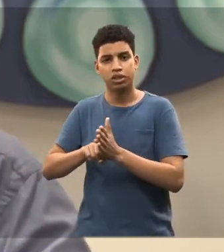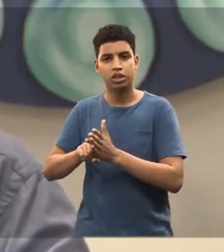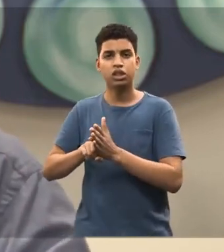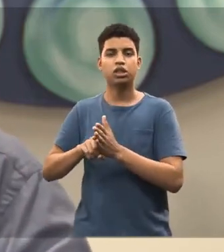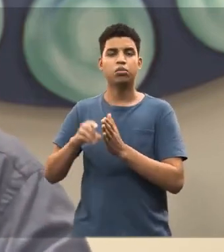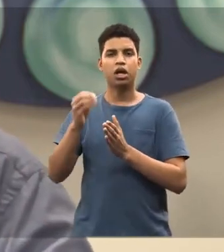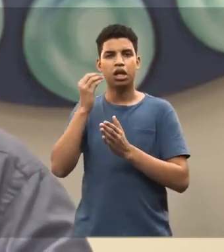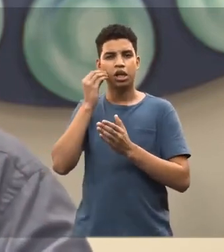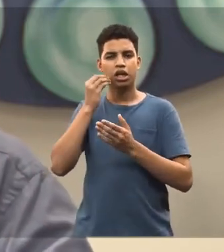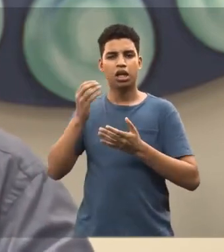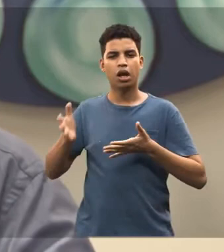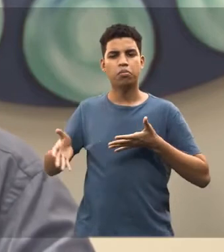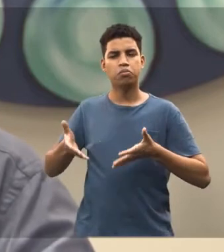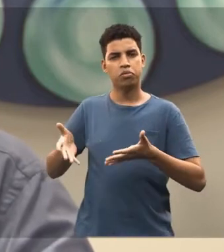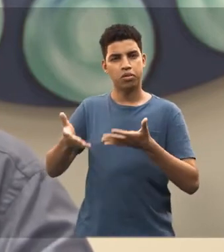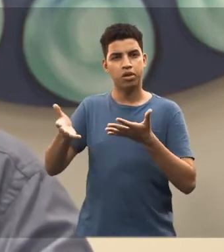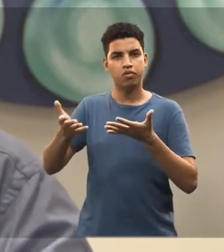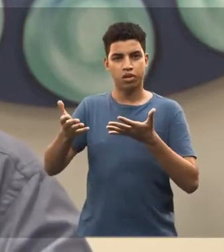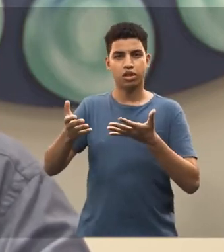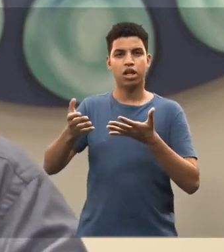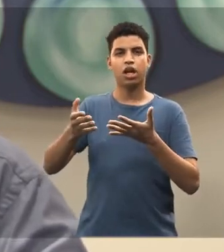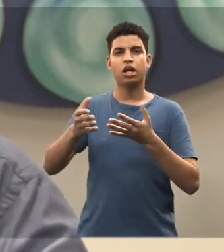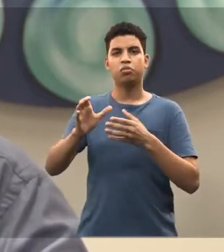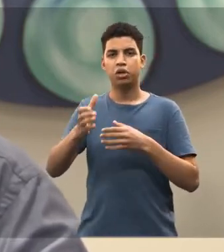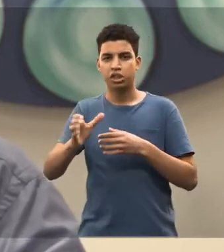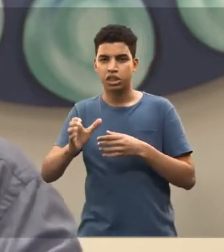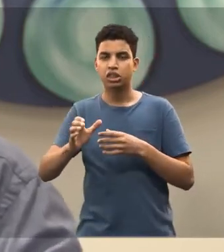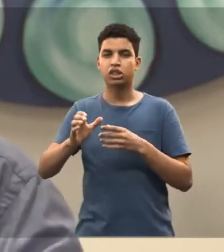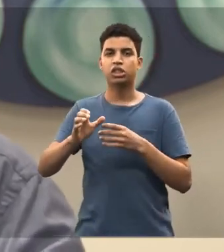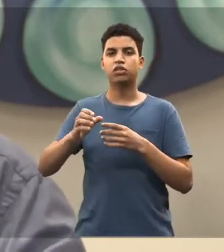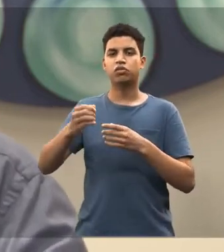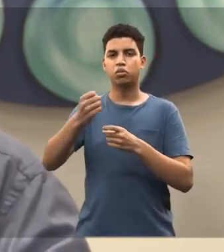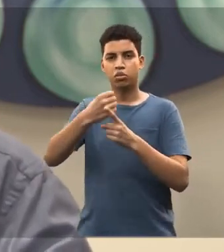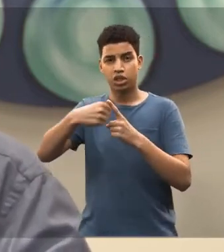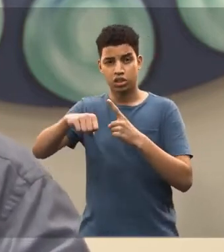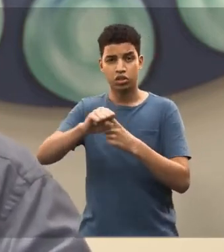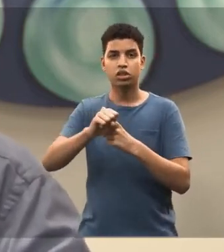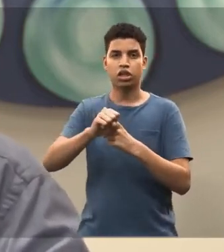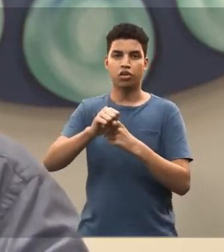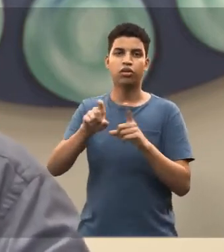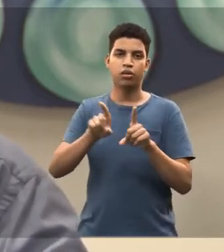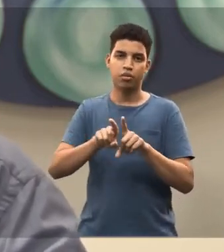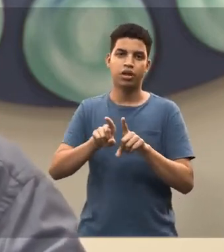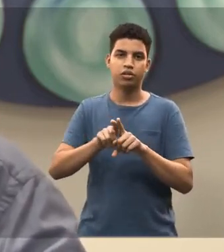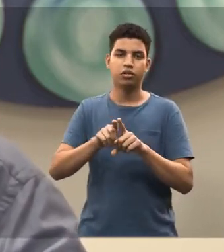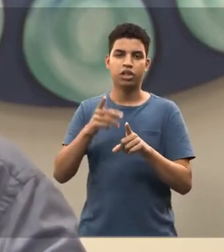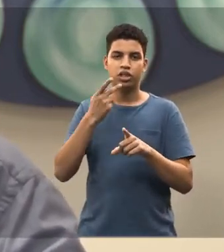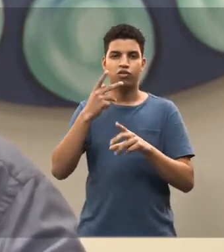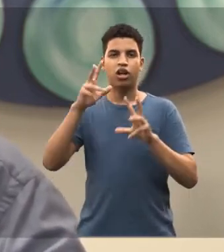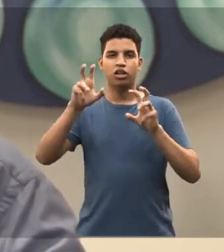do ensino para tentar trazer contribuições tanto na parte científica quanto